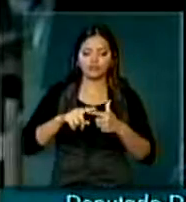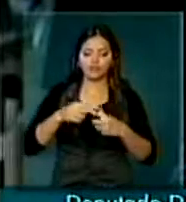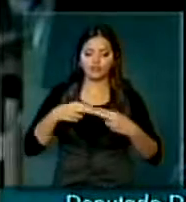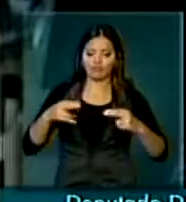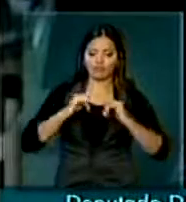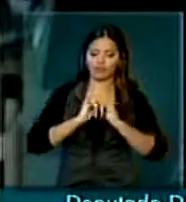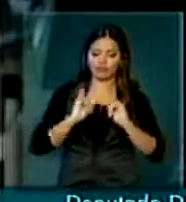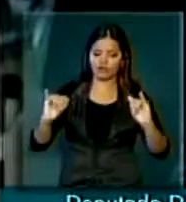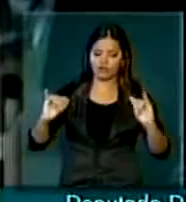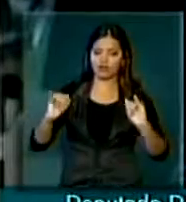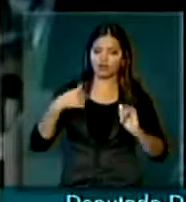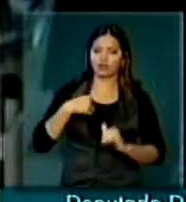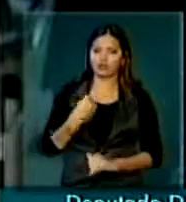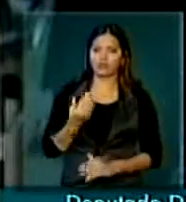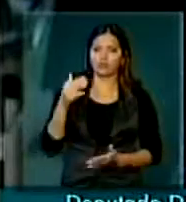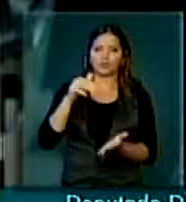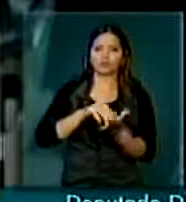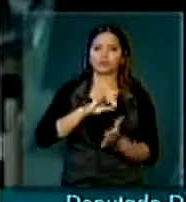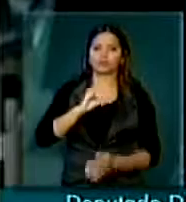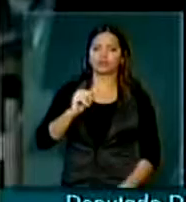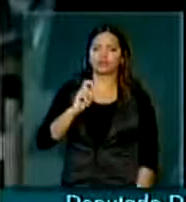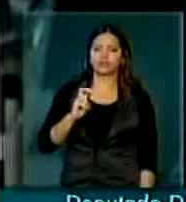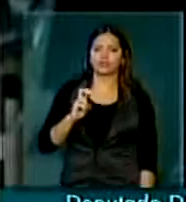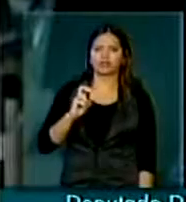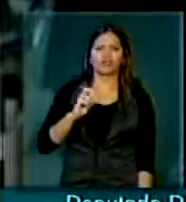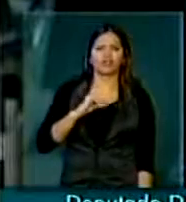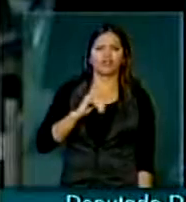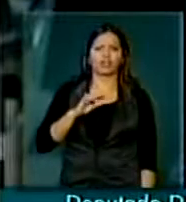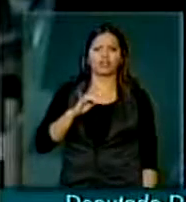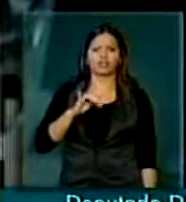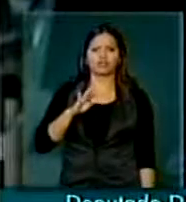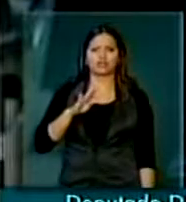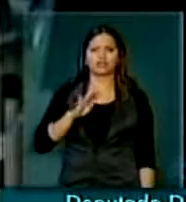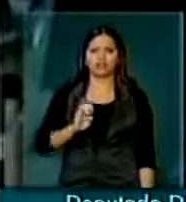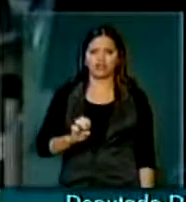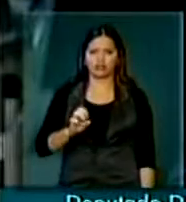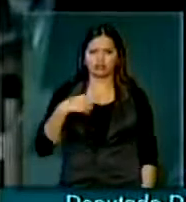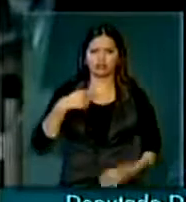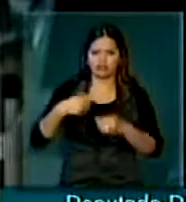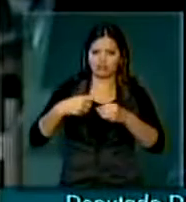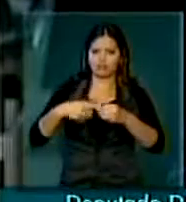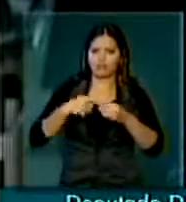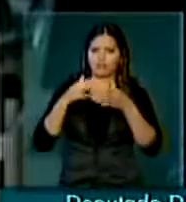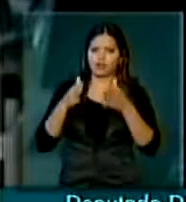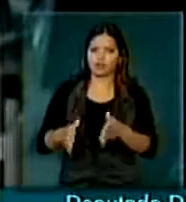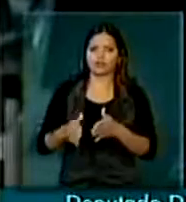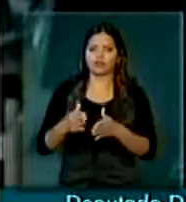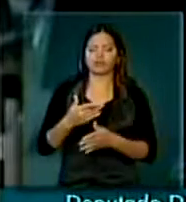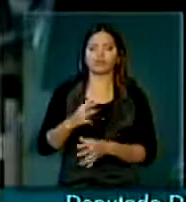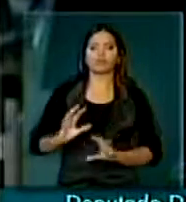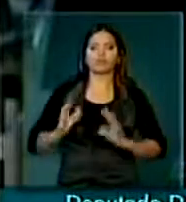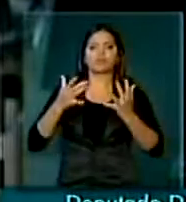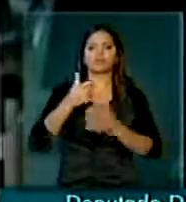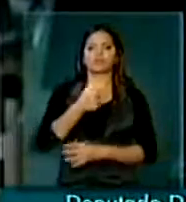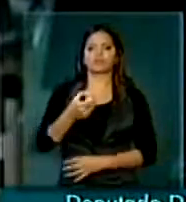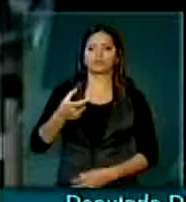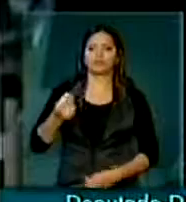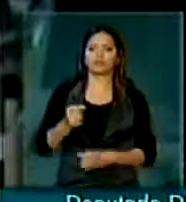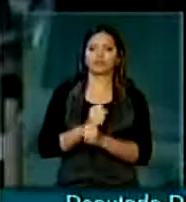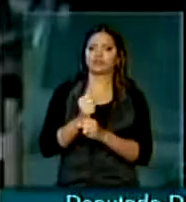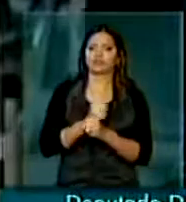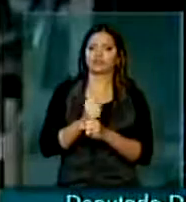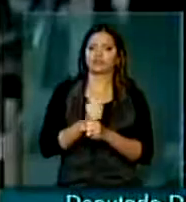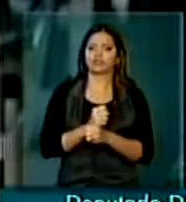estive no último dia 5 na cidade de Caitité participando das comemorações do 200 anos de